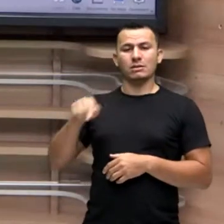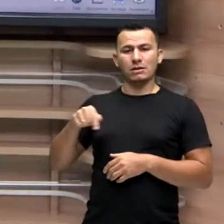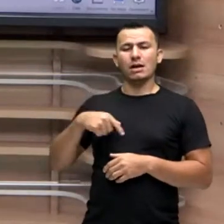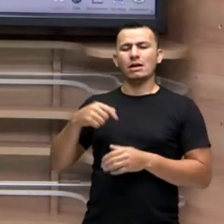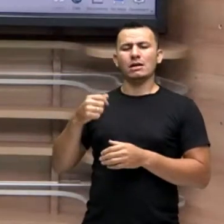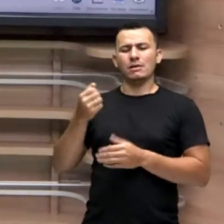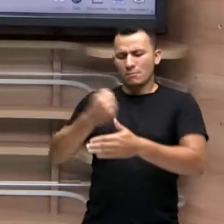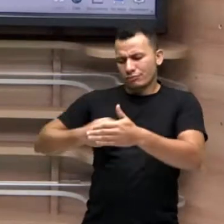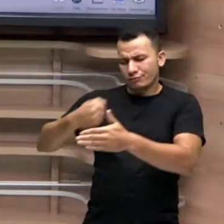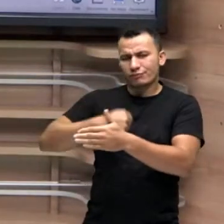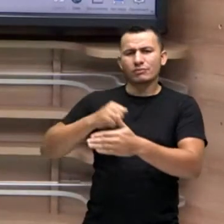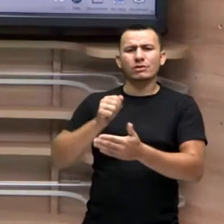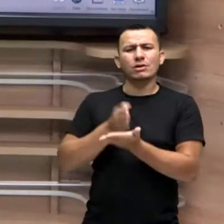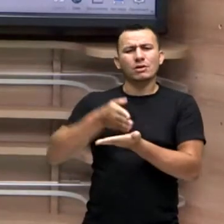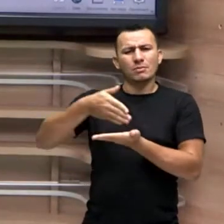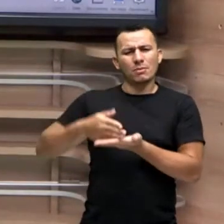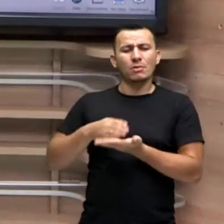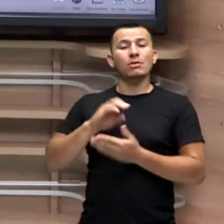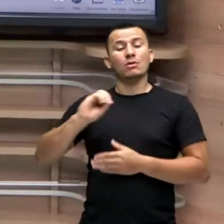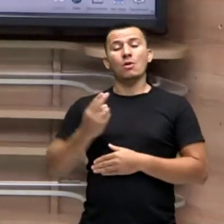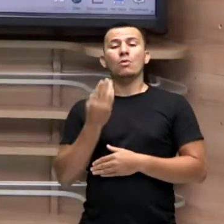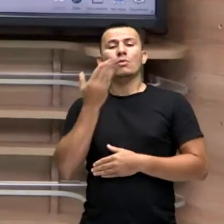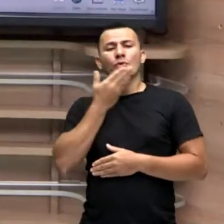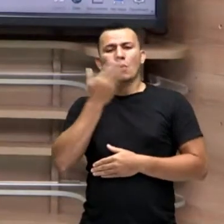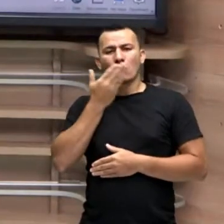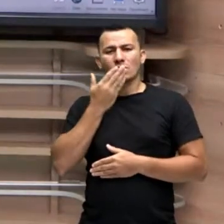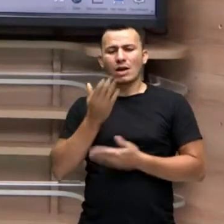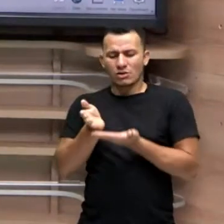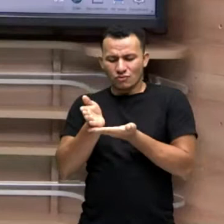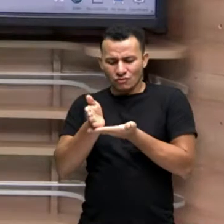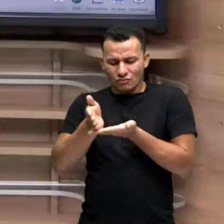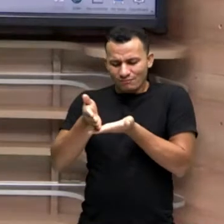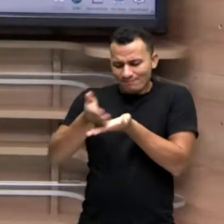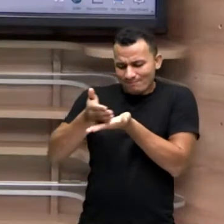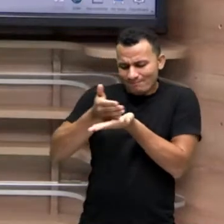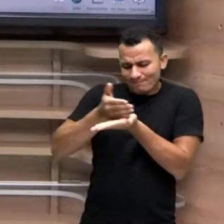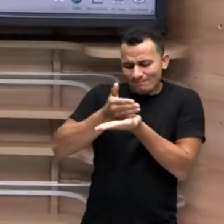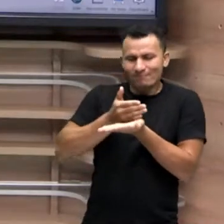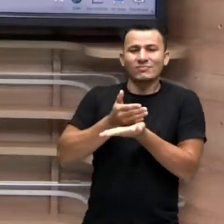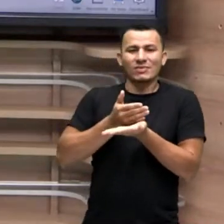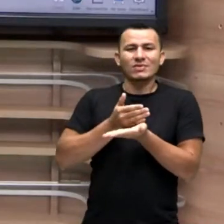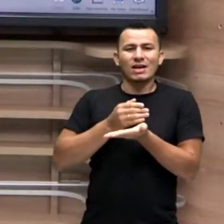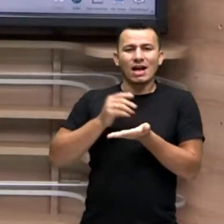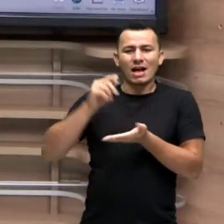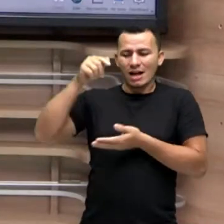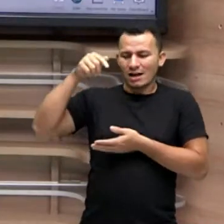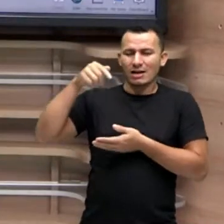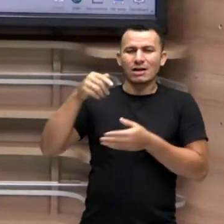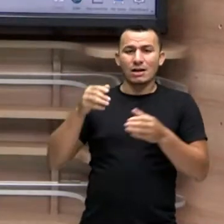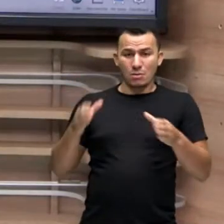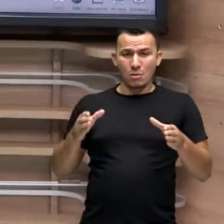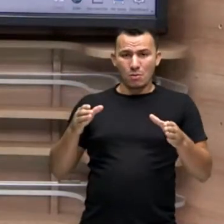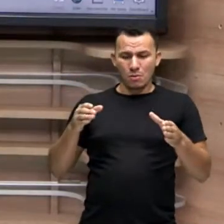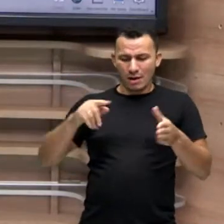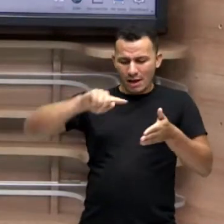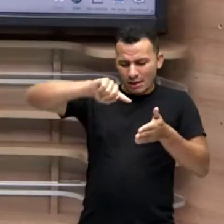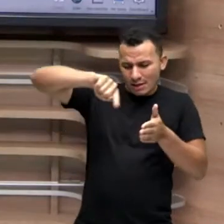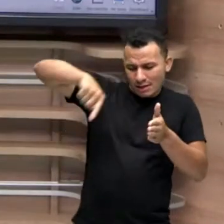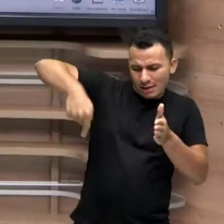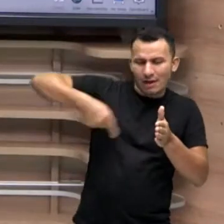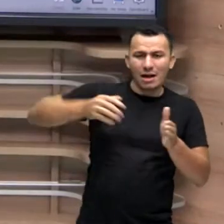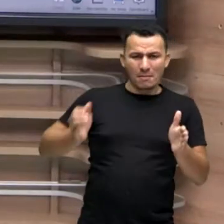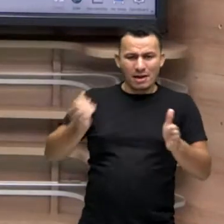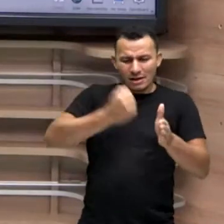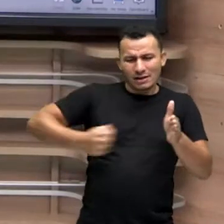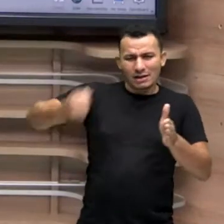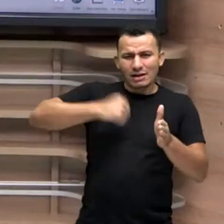ou um doce e aí vezes eu tirava toda aquela massa do bolo aí você a criança tem o costume de meter o dedo assim no fundo da panela ou